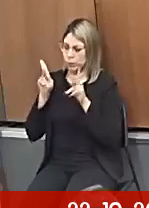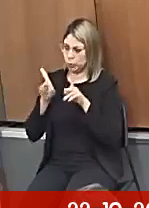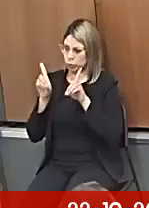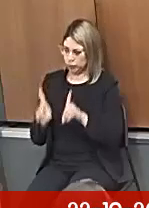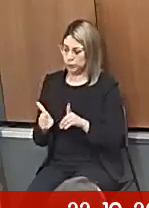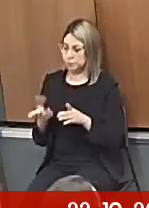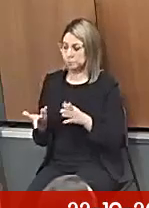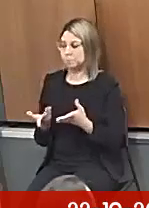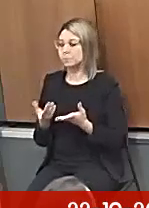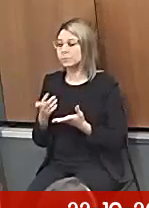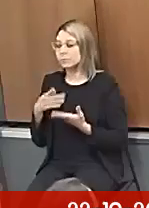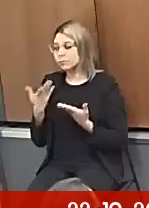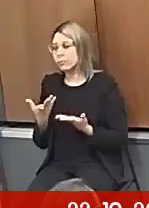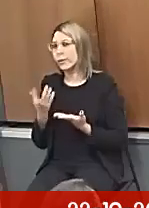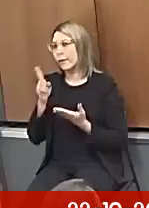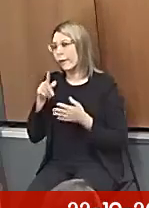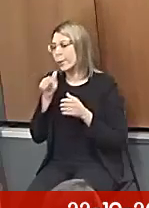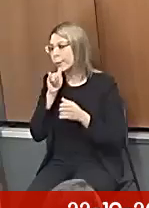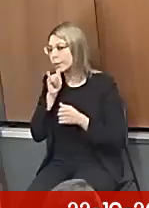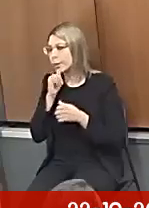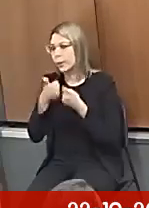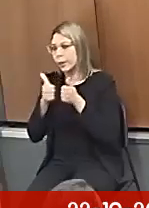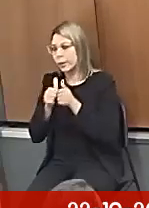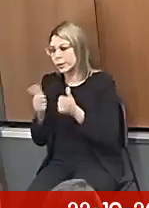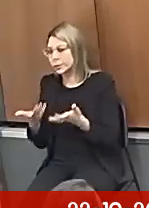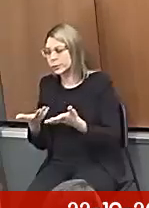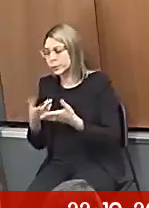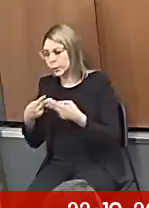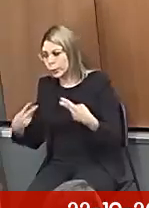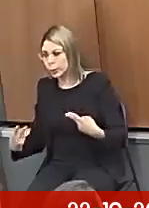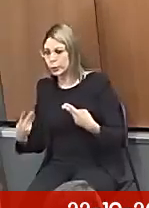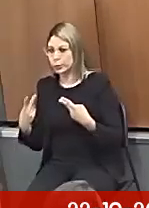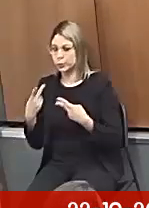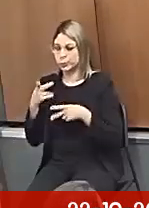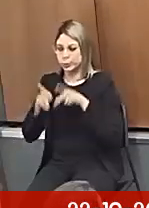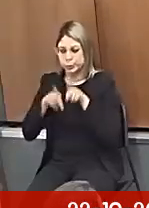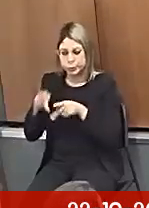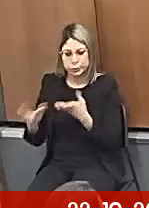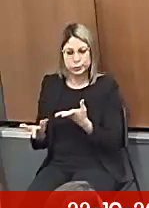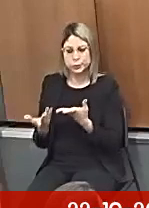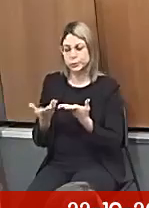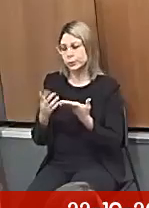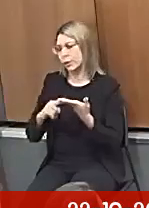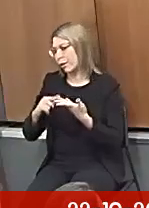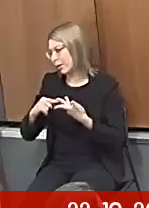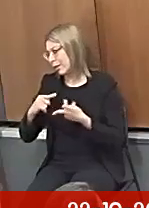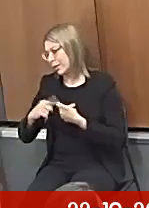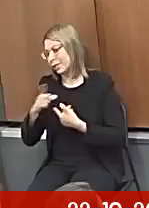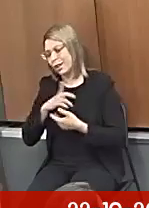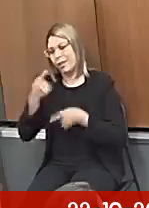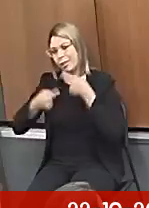temáticas, a questão do transporte público e outras tantas que nós aqui tivemos debatendo,